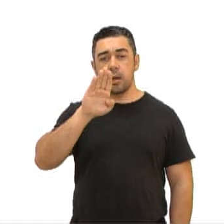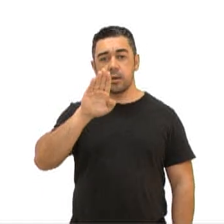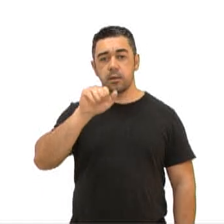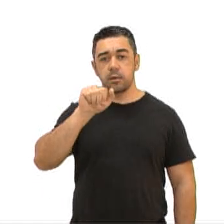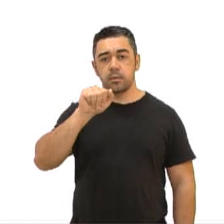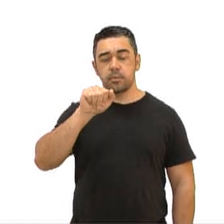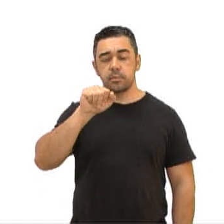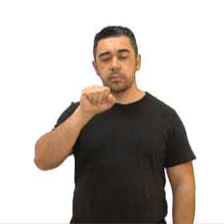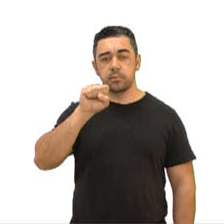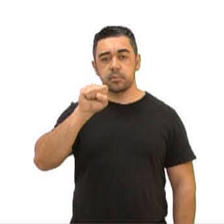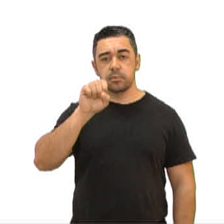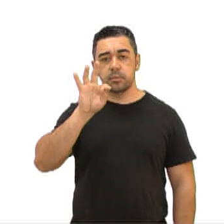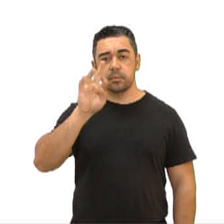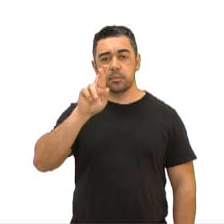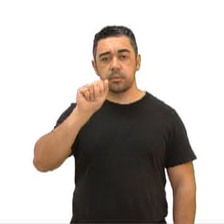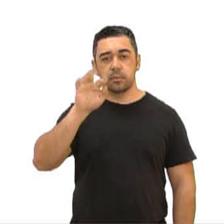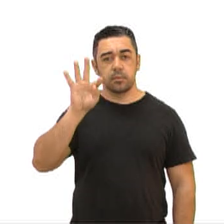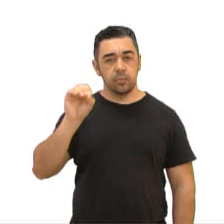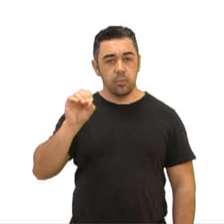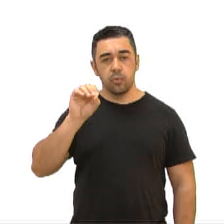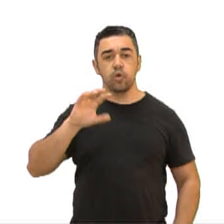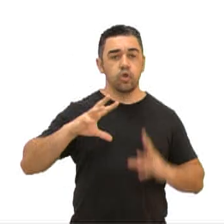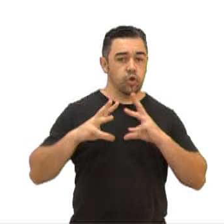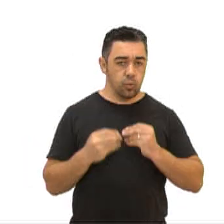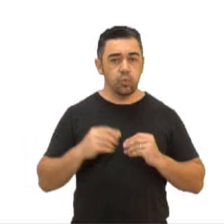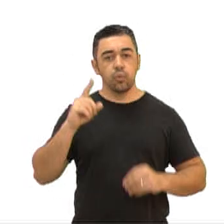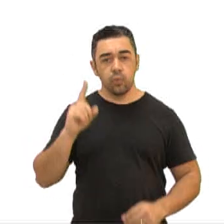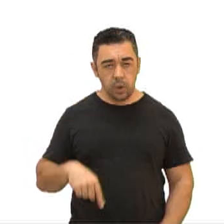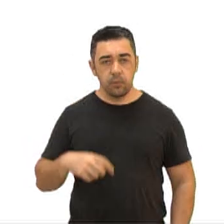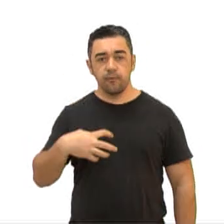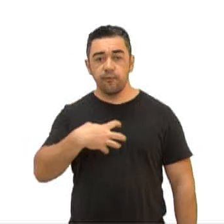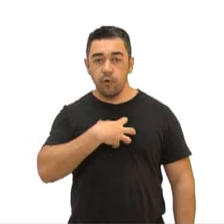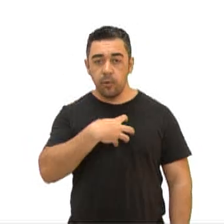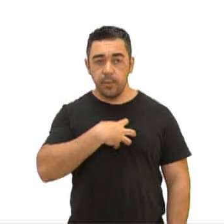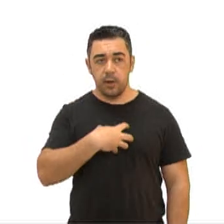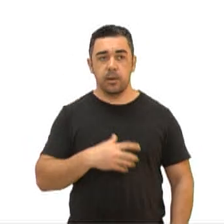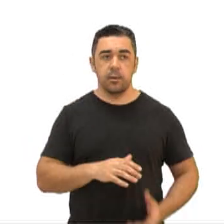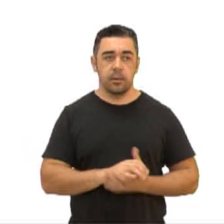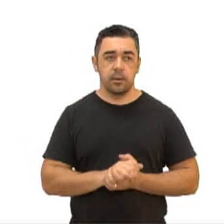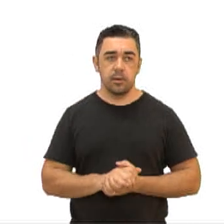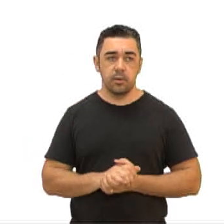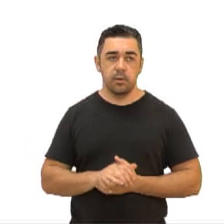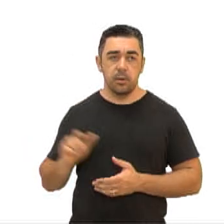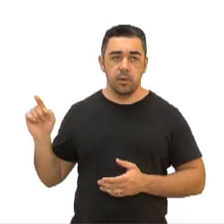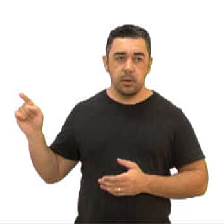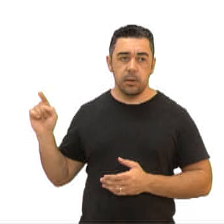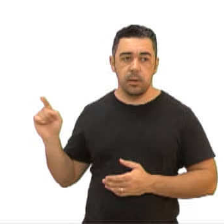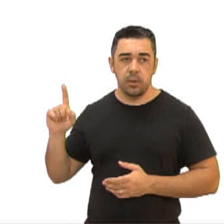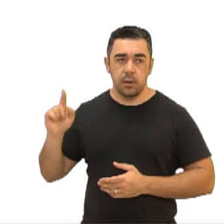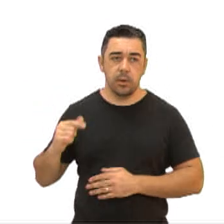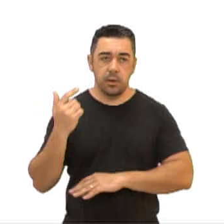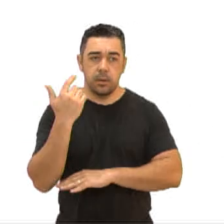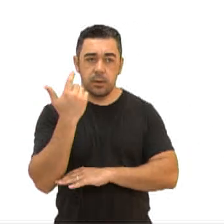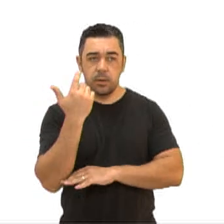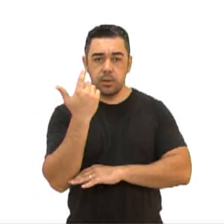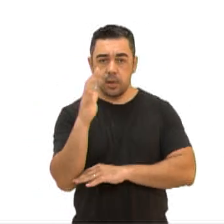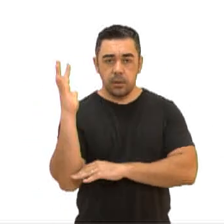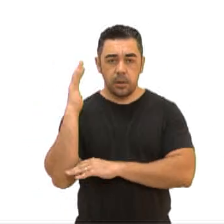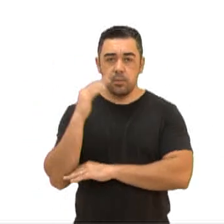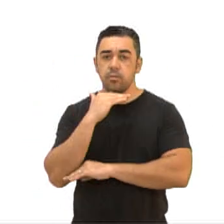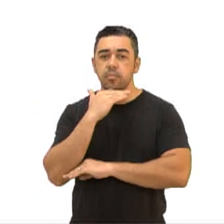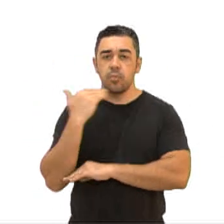umas coisas, mas todos representam figuras, realmente. Ó, natureza morta com garrafa de anis del